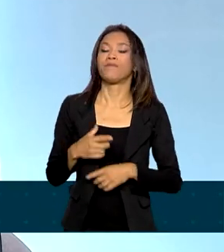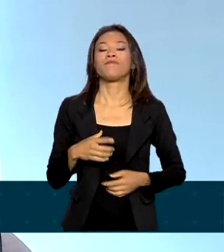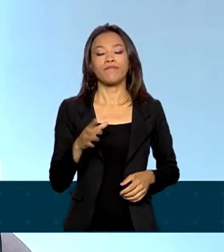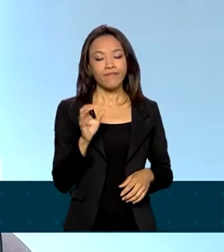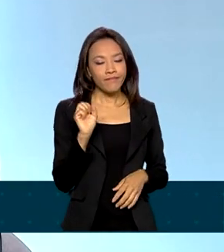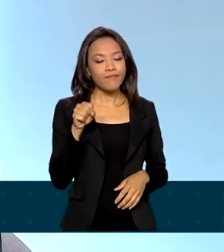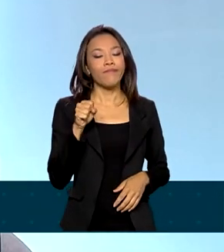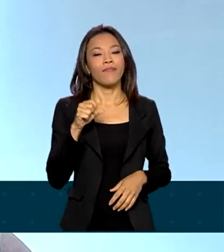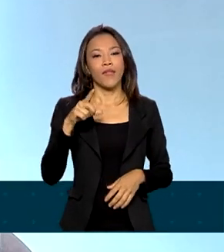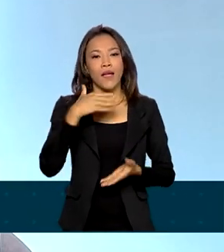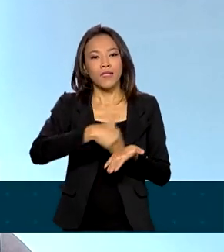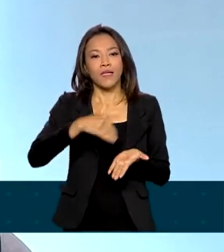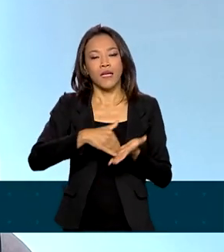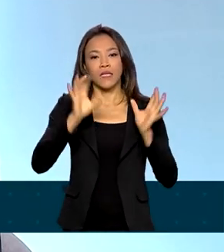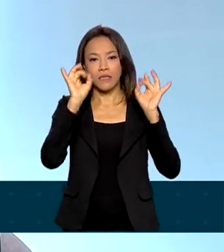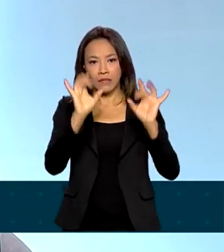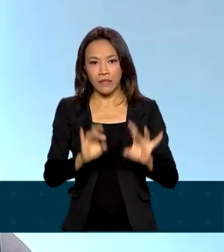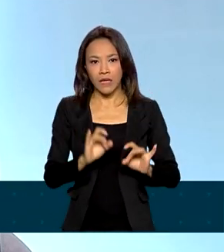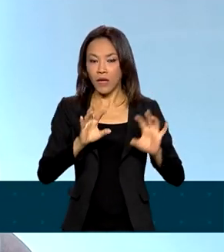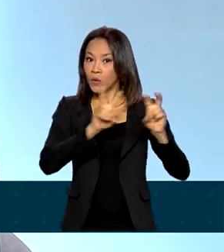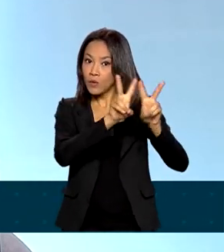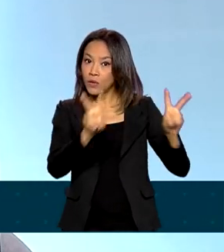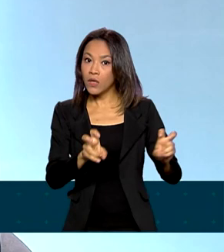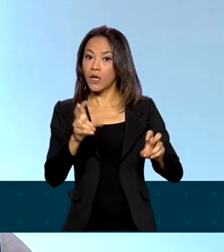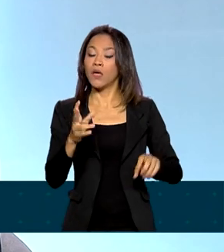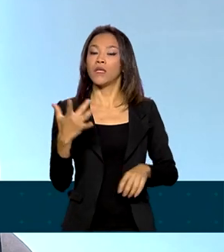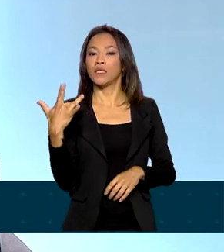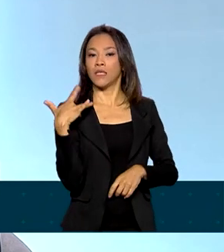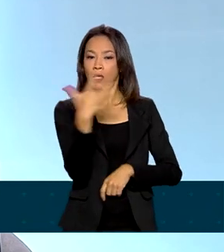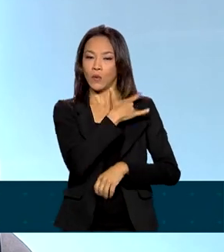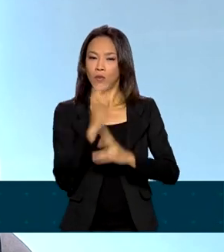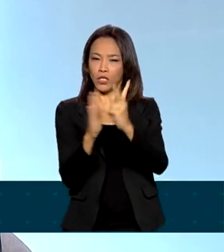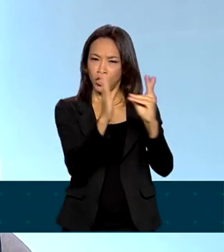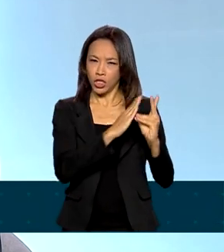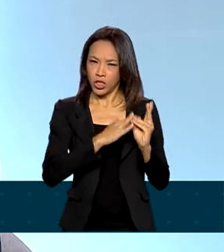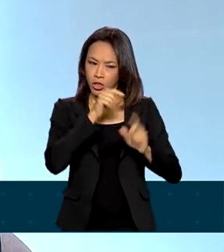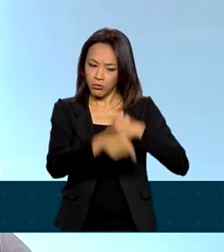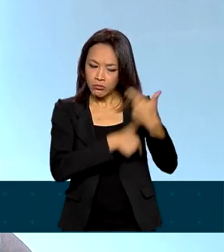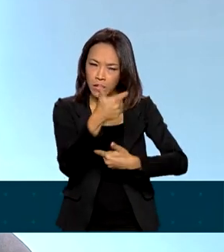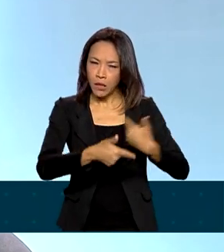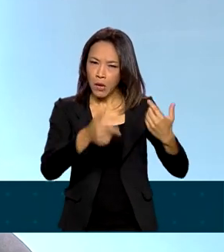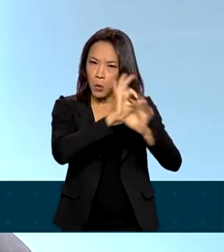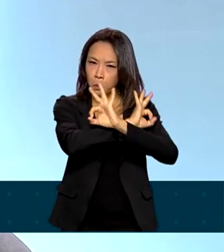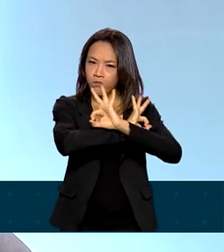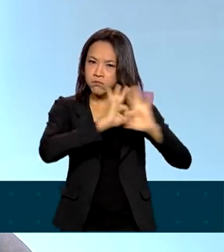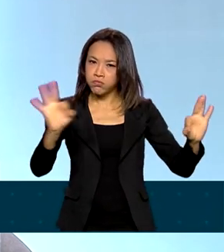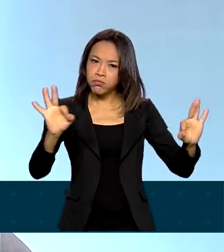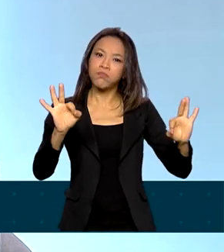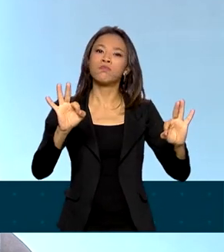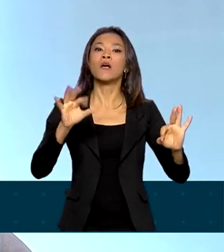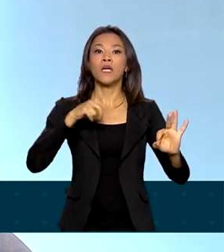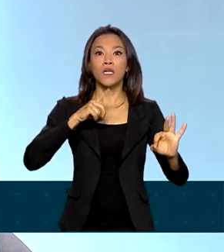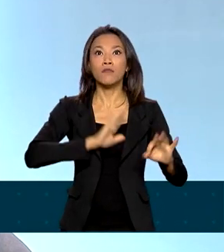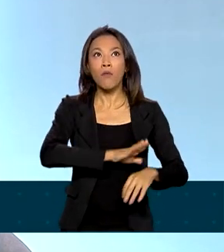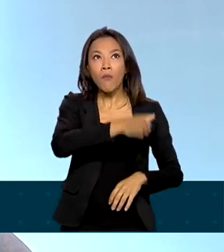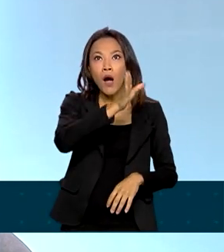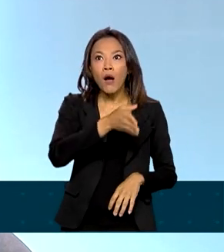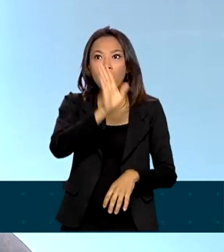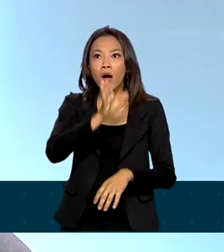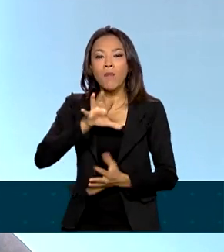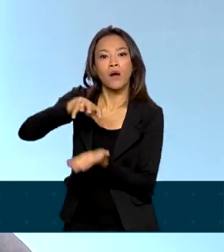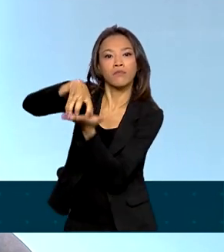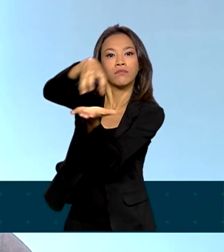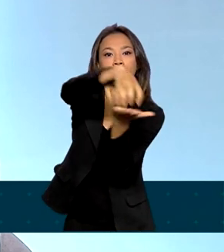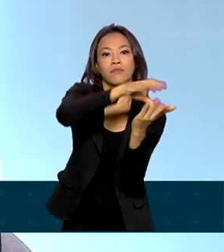Especial da Saúde Indígena, a CESAI, faz um trabalho extraordinário através dos distritos sanitários indígenas. A